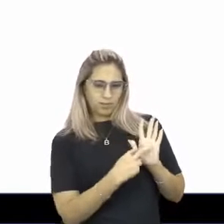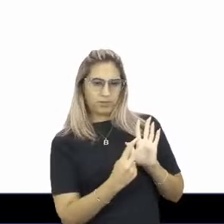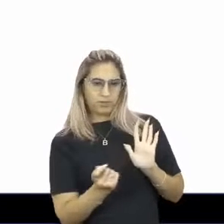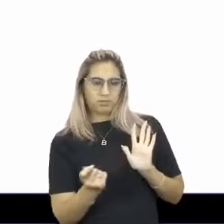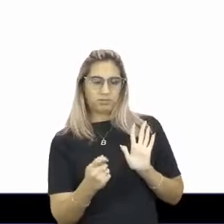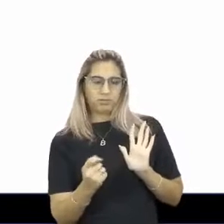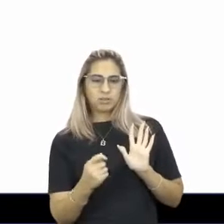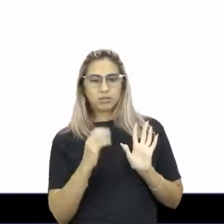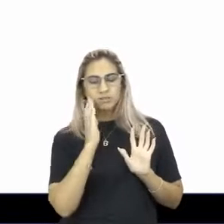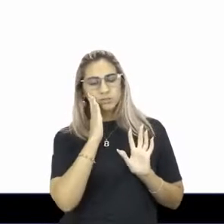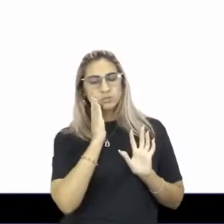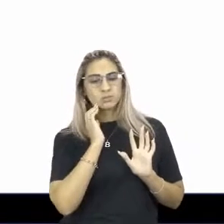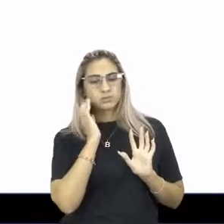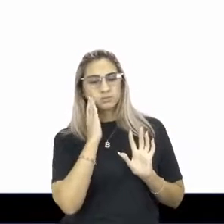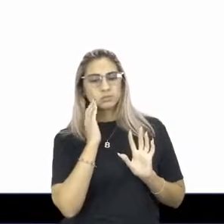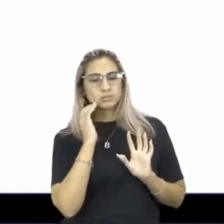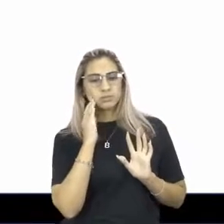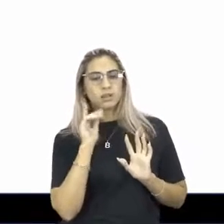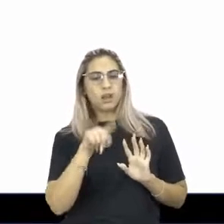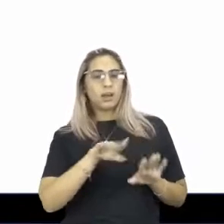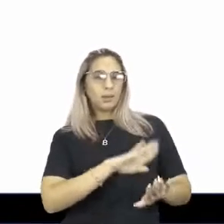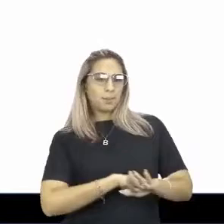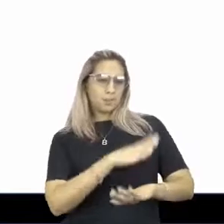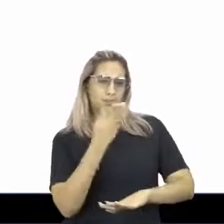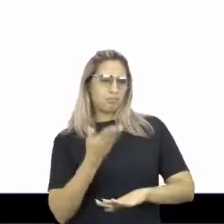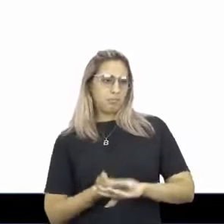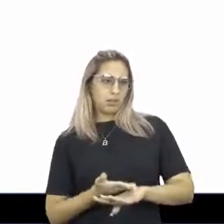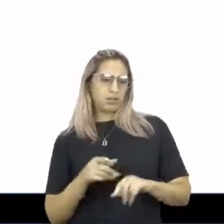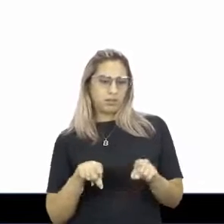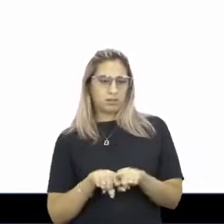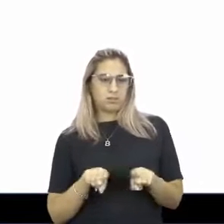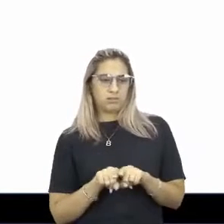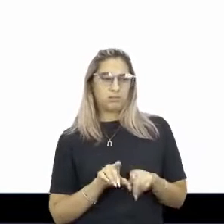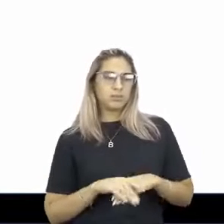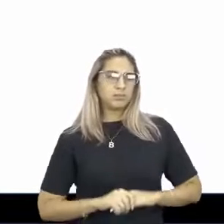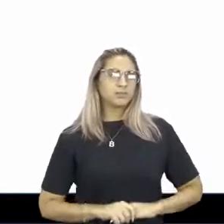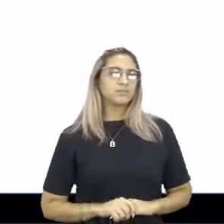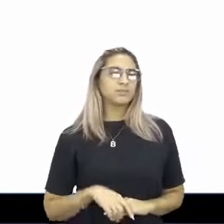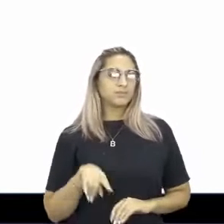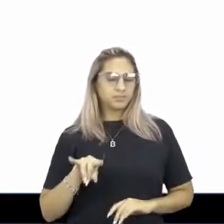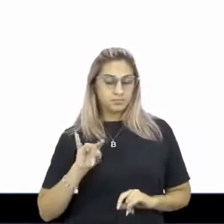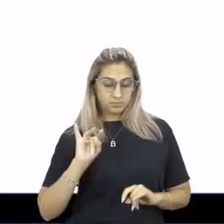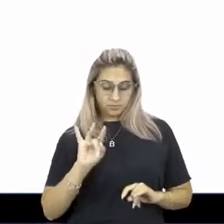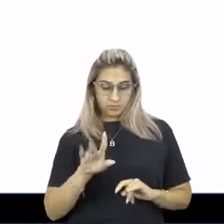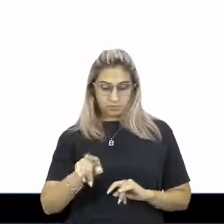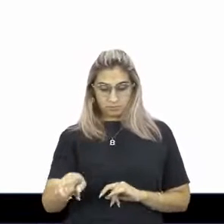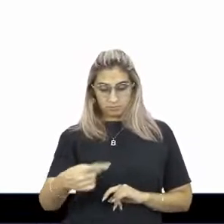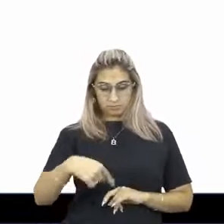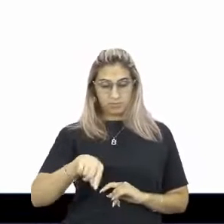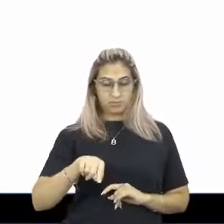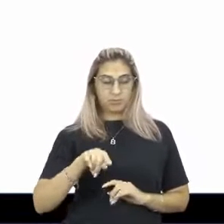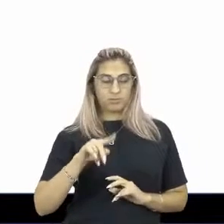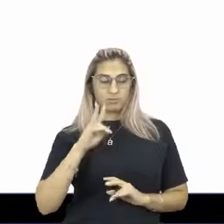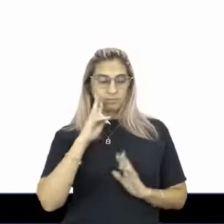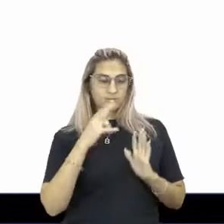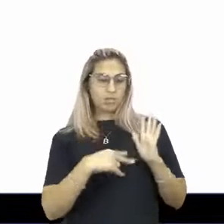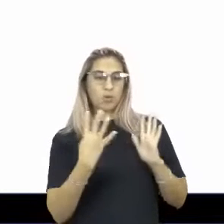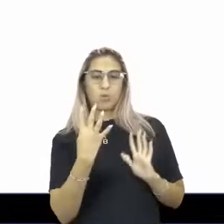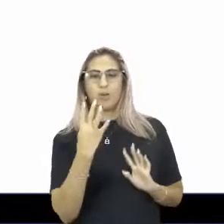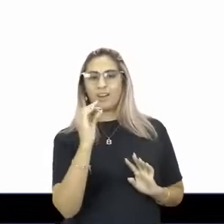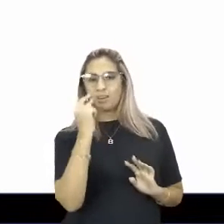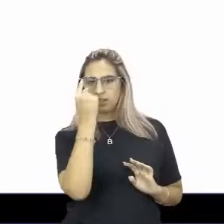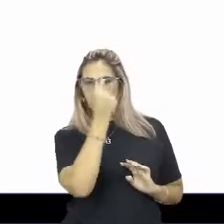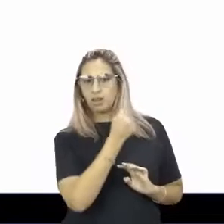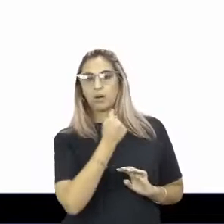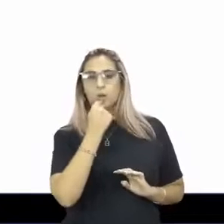ele deseja atuar no programa Ensino Integral. Aqui, ele só vai poder selecionar esse botão se a dedicação dele for por 40